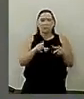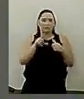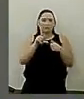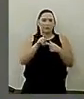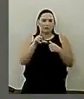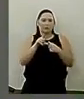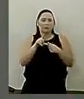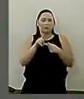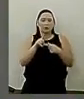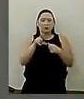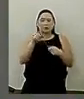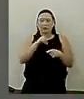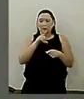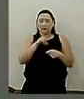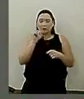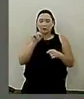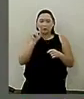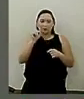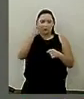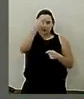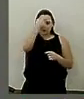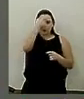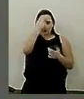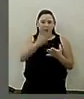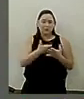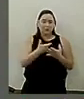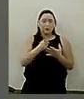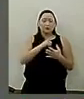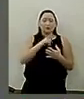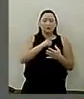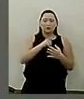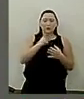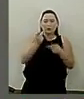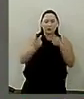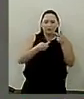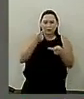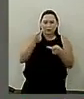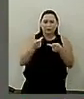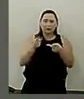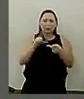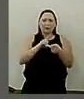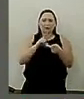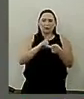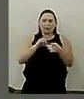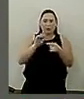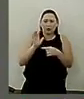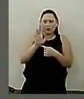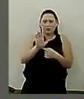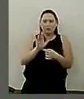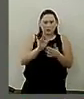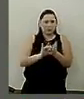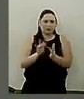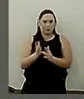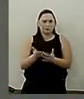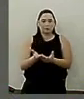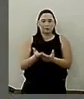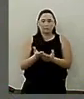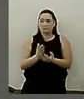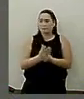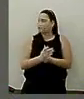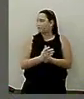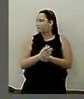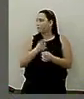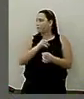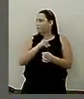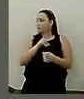deseja, termos consciência clara de que, ao falarmos e ao nos referirmos a Jesus Cristo, nós